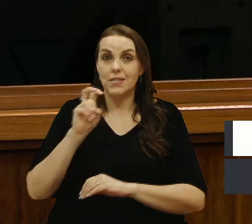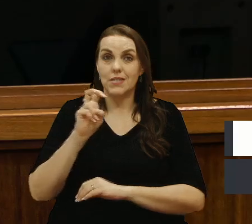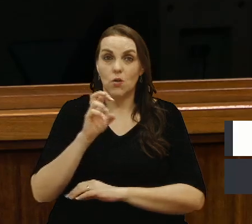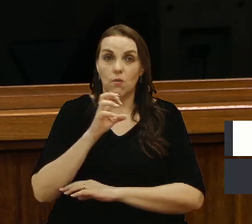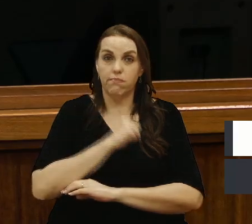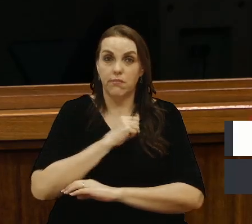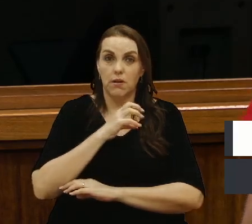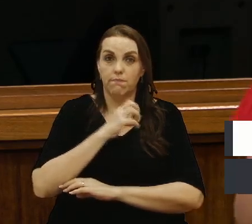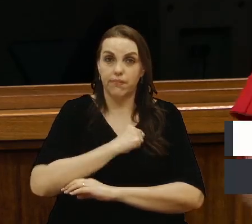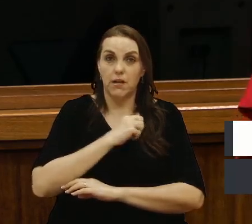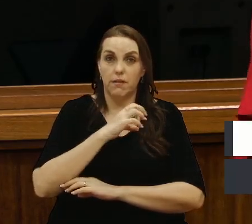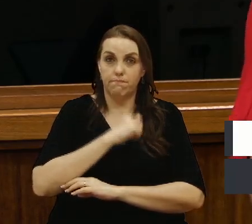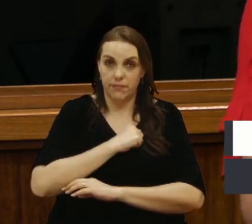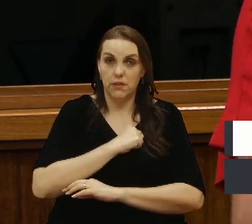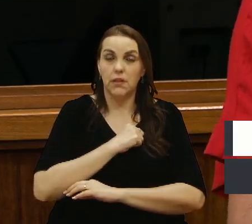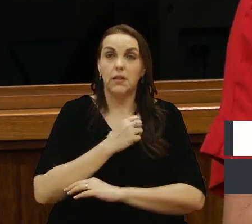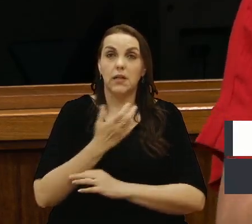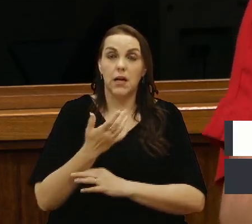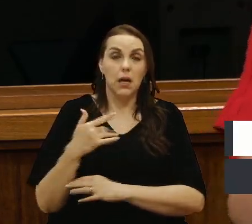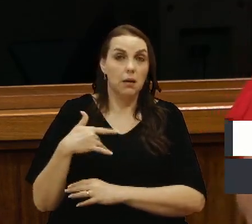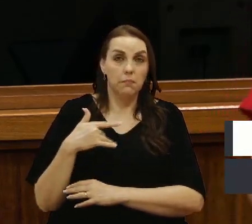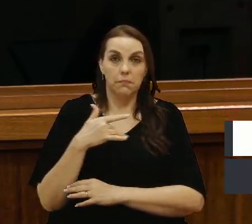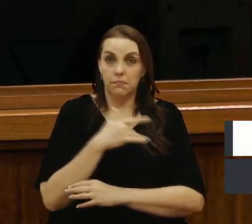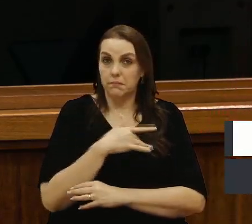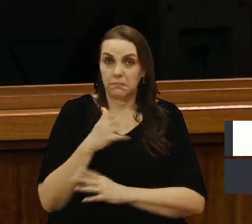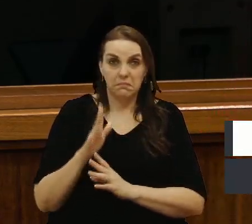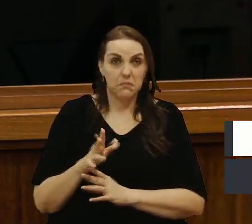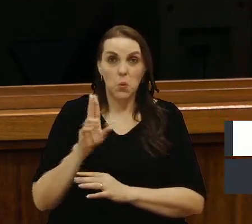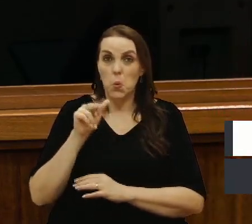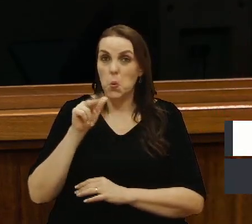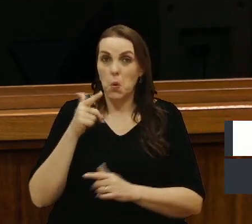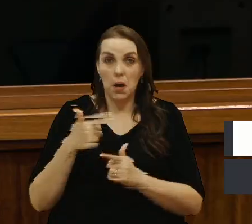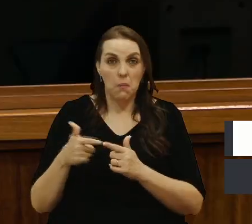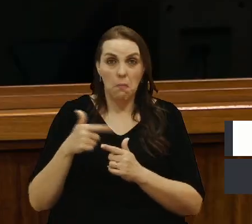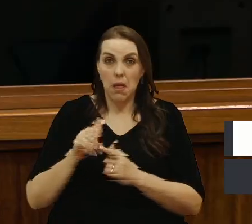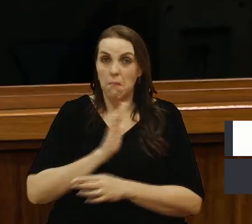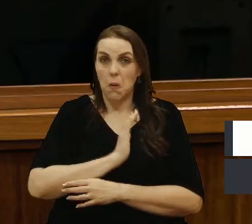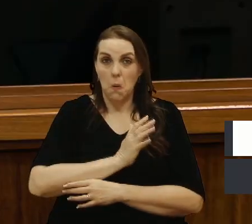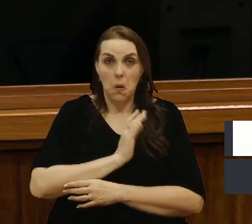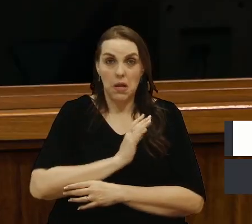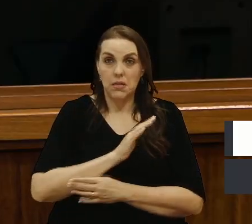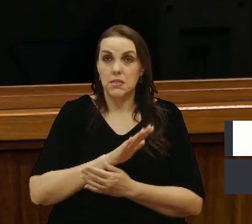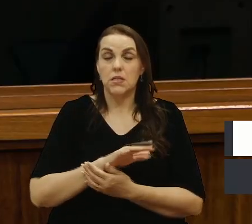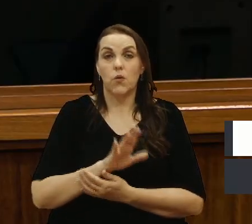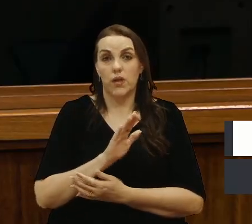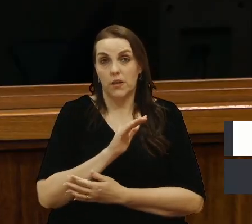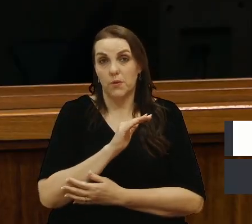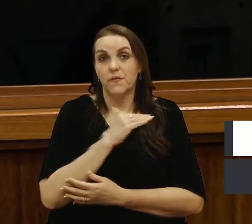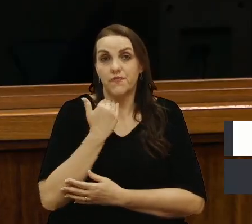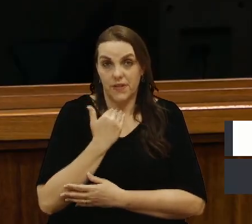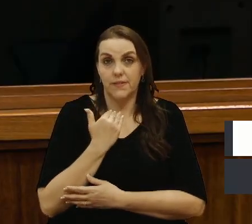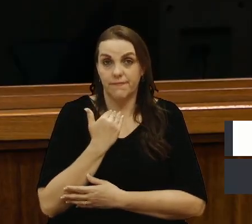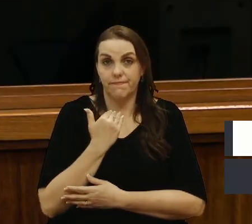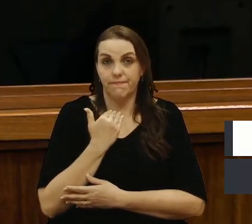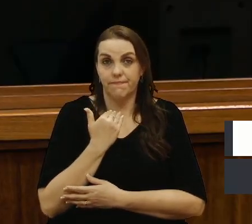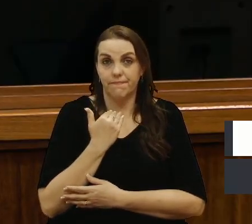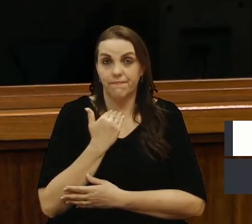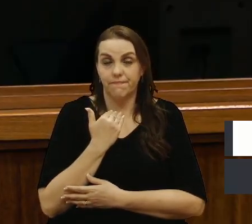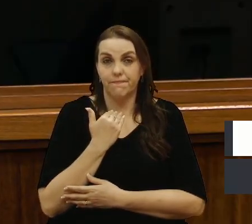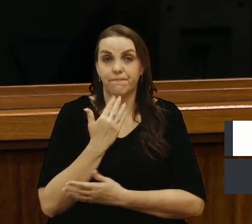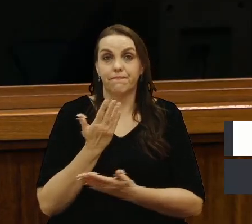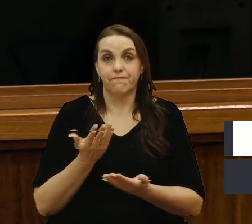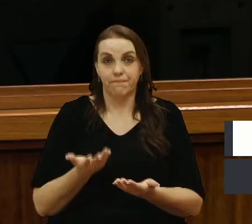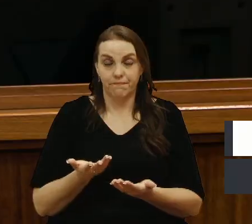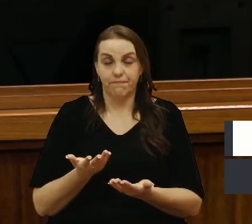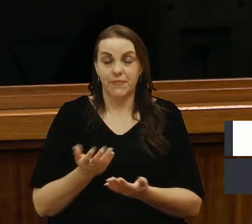paradas cardíacas, uma pessoa saudável, que nunca teve problema de coração algum e veio a óbito. Veio a óbito,